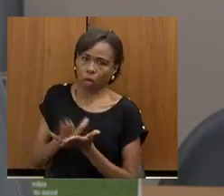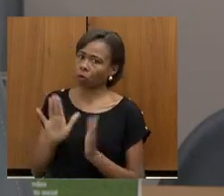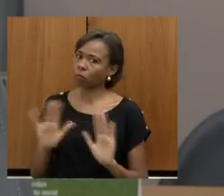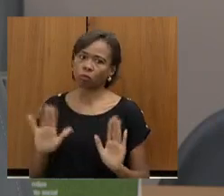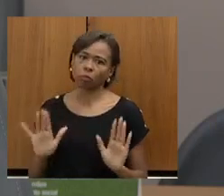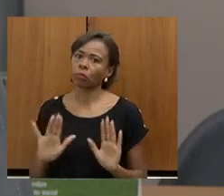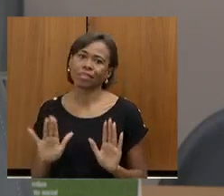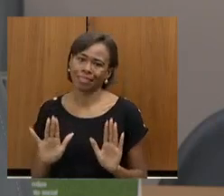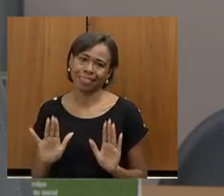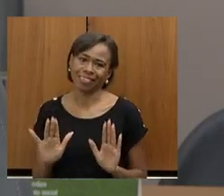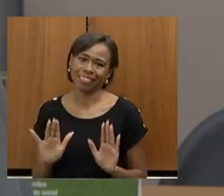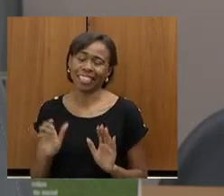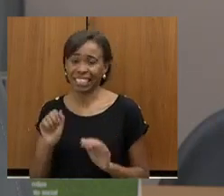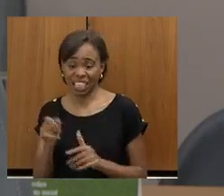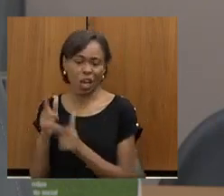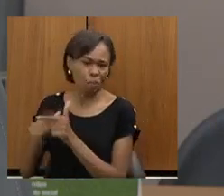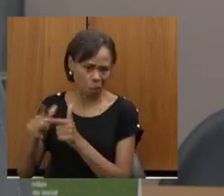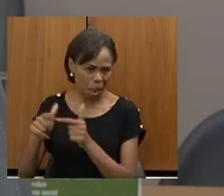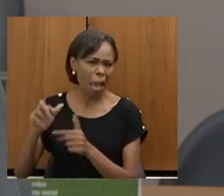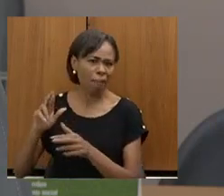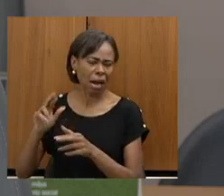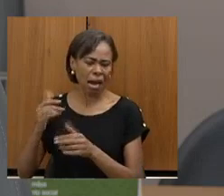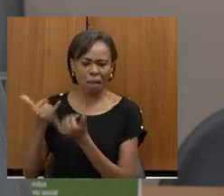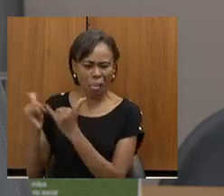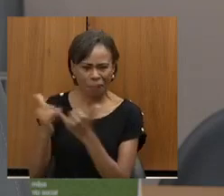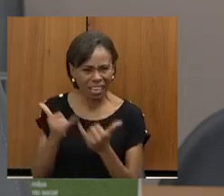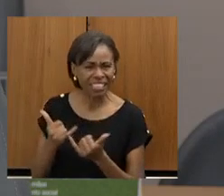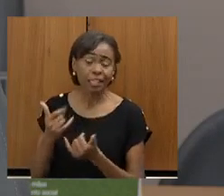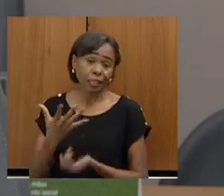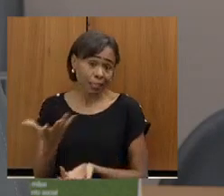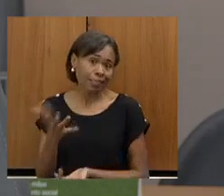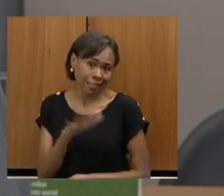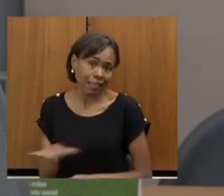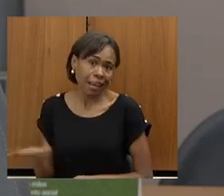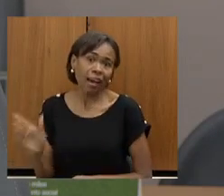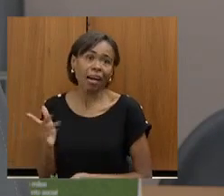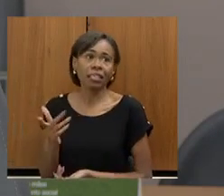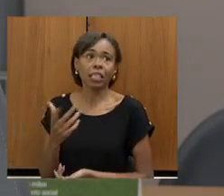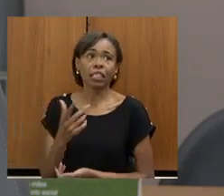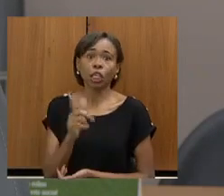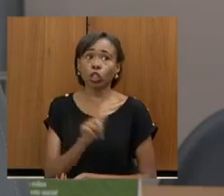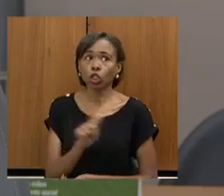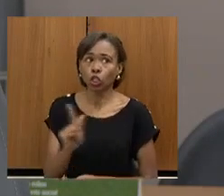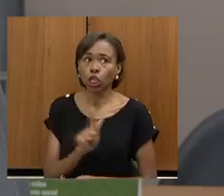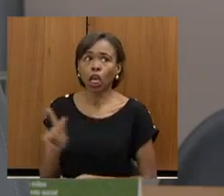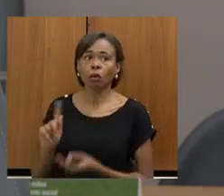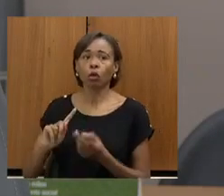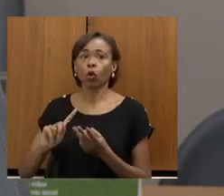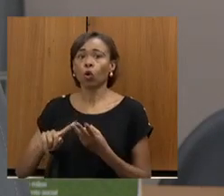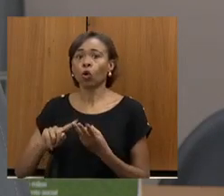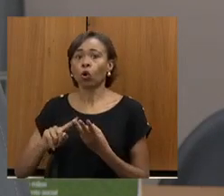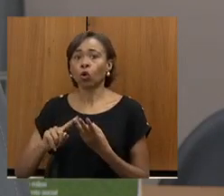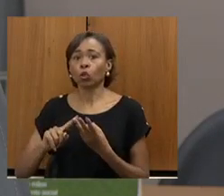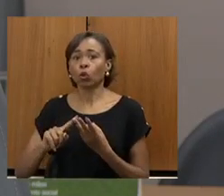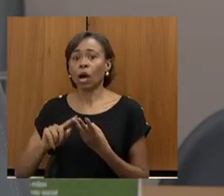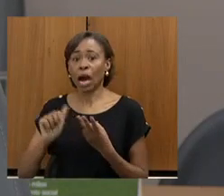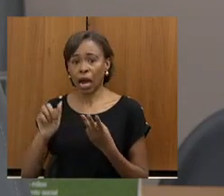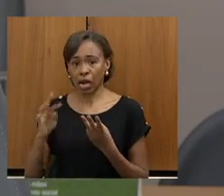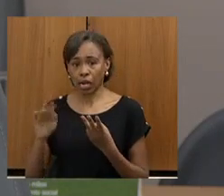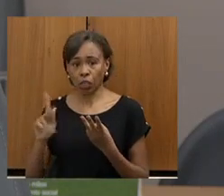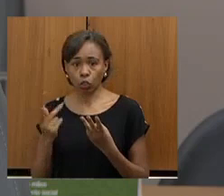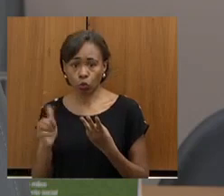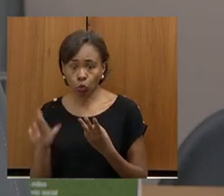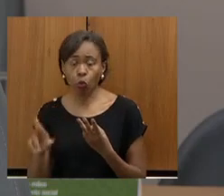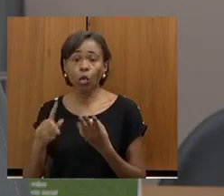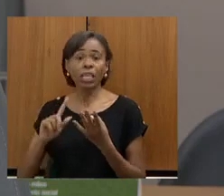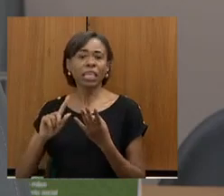questão entre eles. E tem, são crianças. Eu tenho gêmeos de seis anos, tenho o David de 13, tenho o Arthur de 12 e tem a Bia, que mora comigo, não é